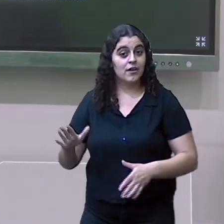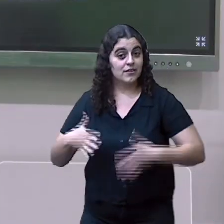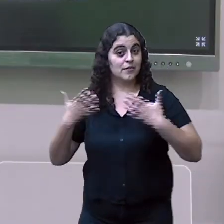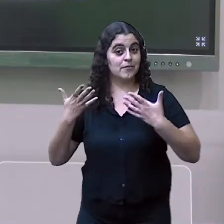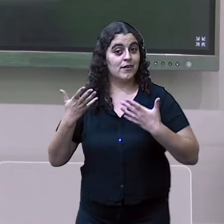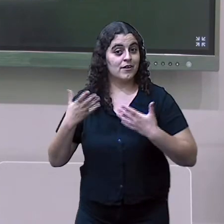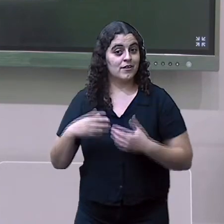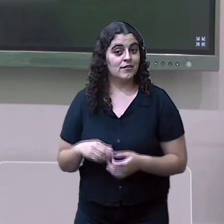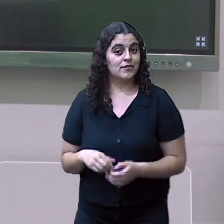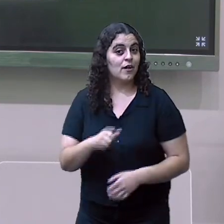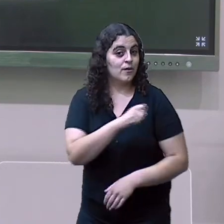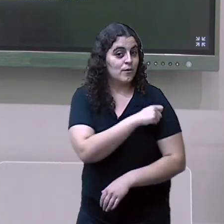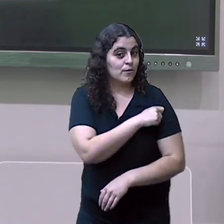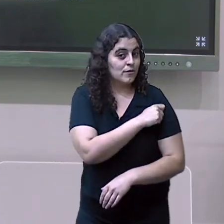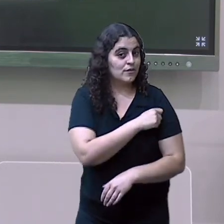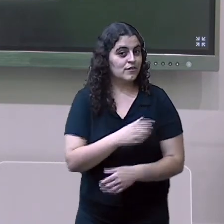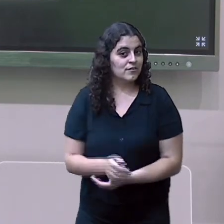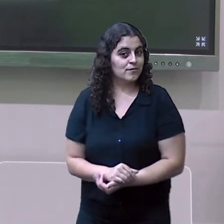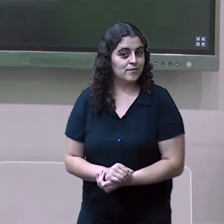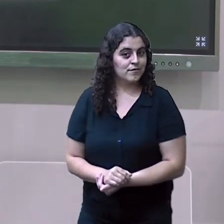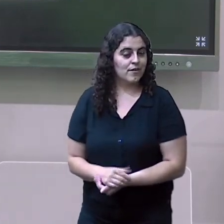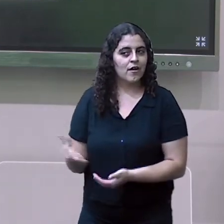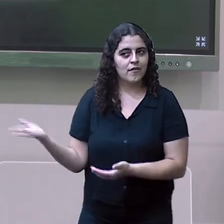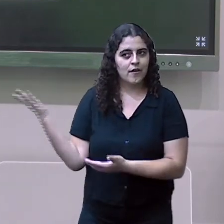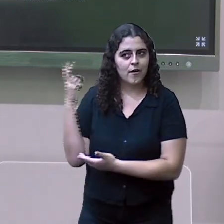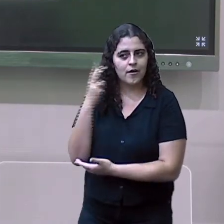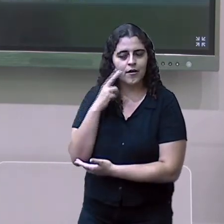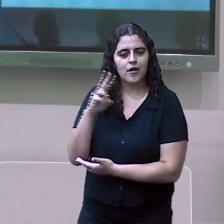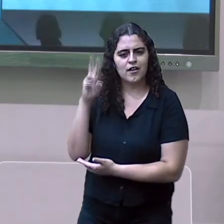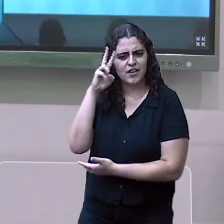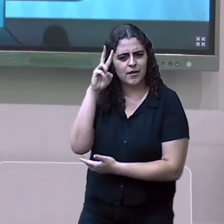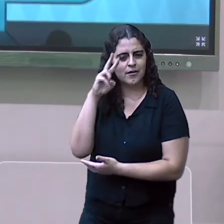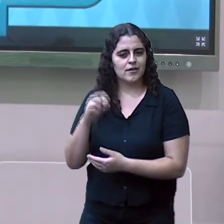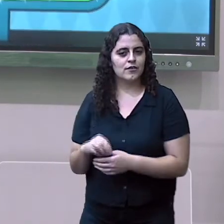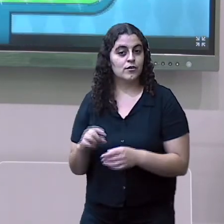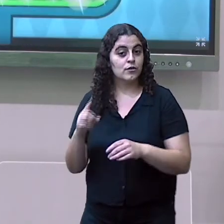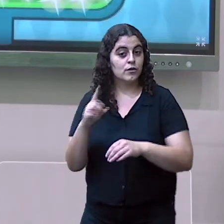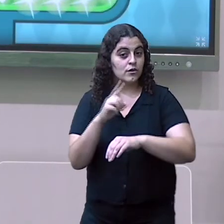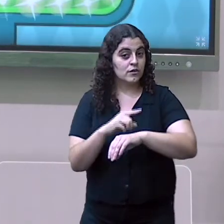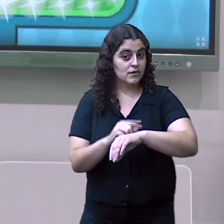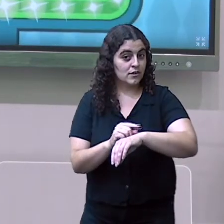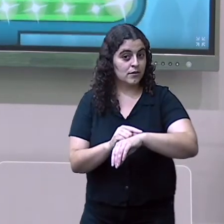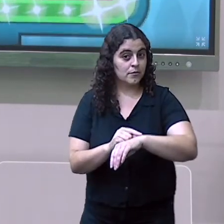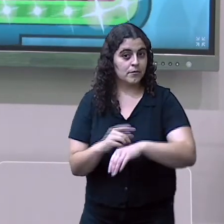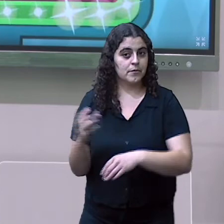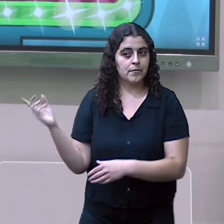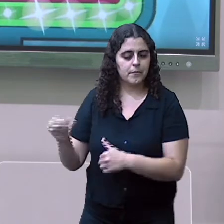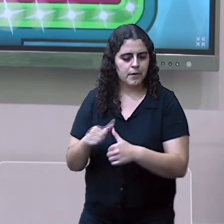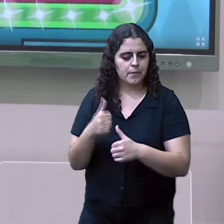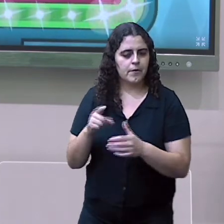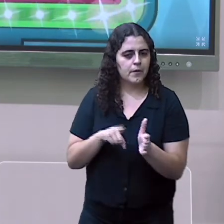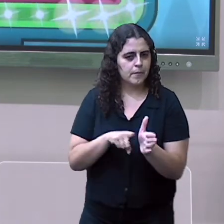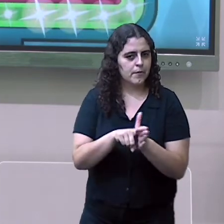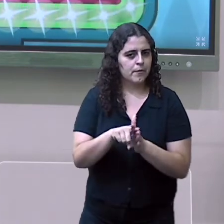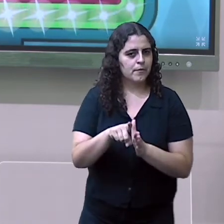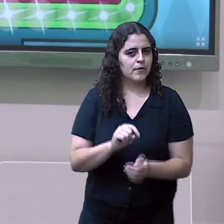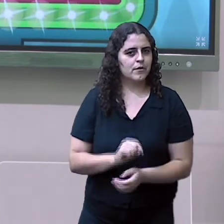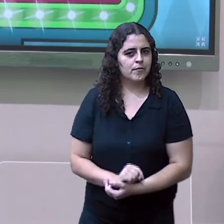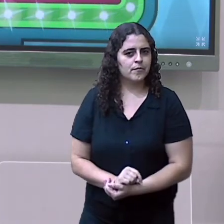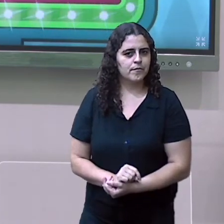Preparados, estudantes? Vamos lá, lembrando que o nosso jogo tem o tempo, hein? Primeira pergunta.